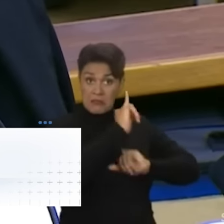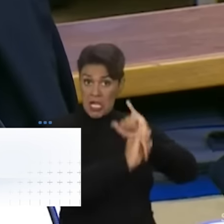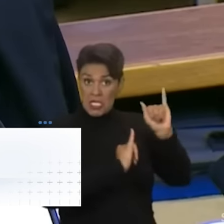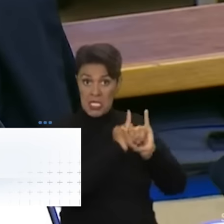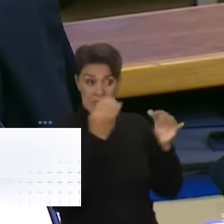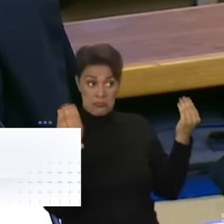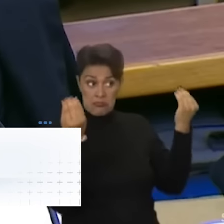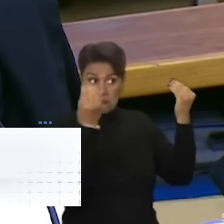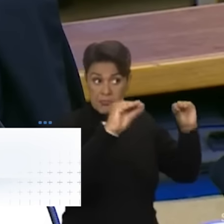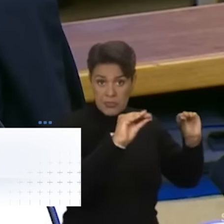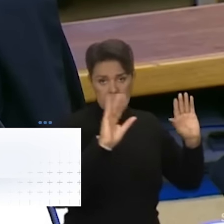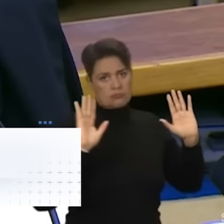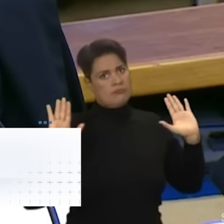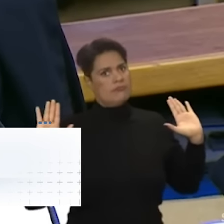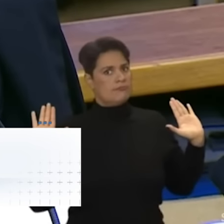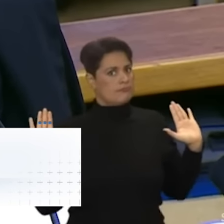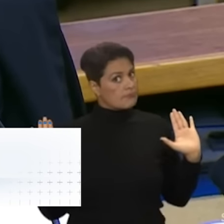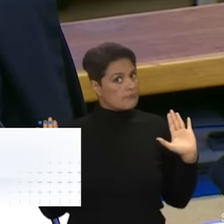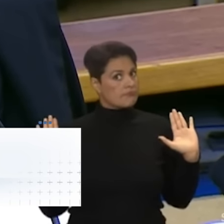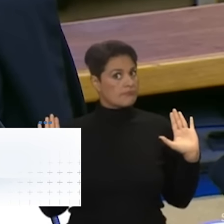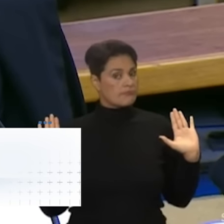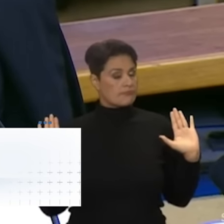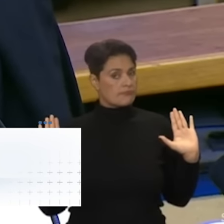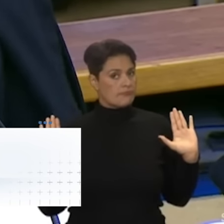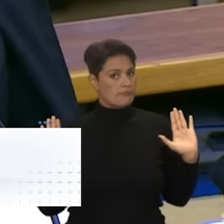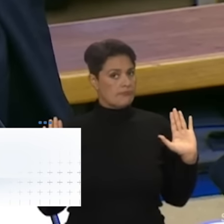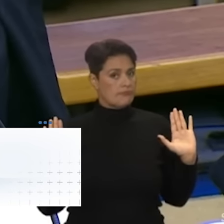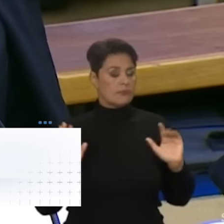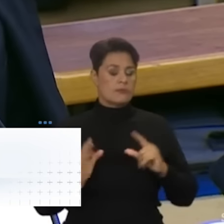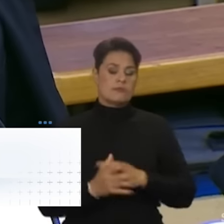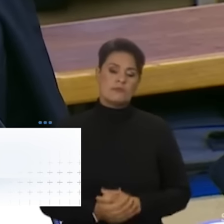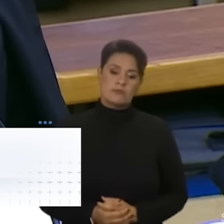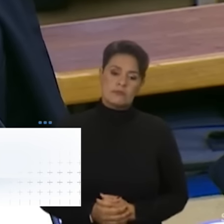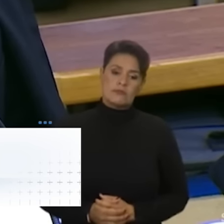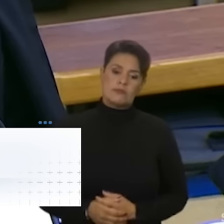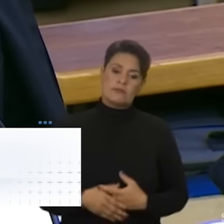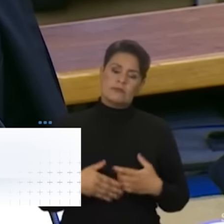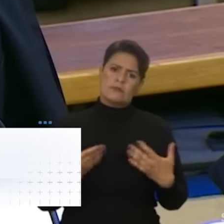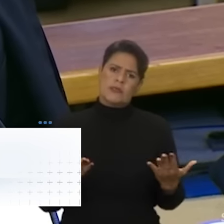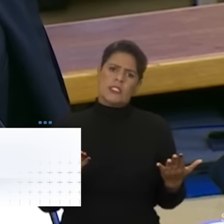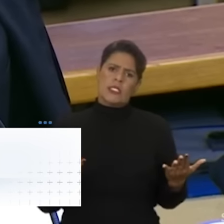evitar exatamente que depois fossem apagados. Obviamente,